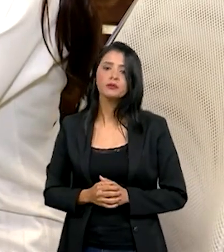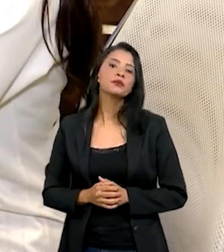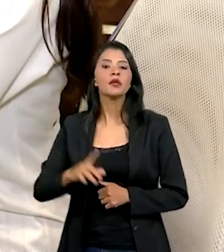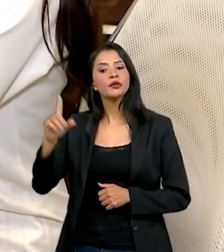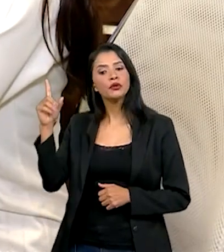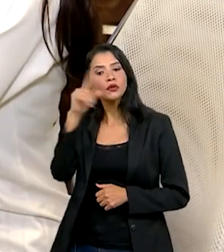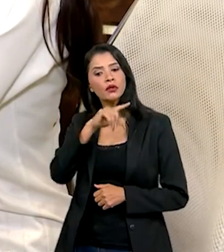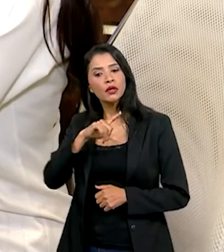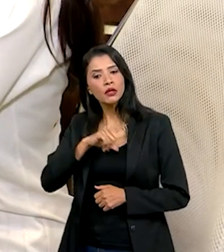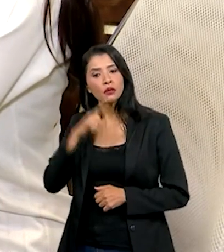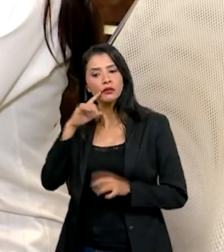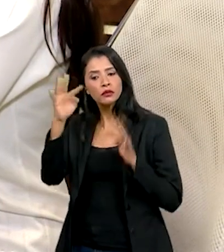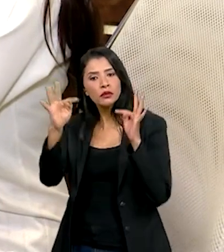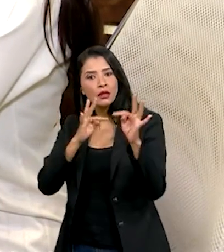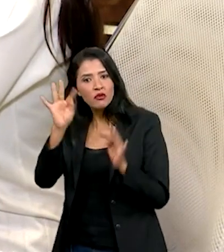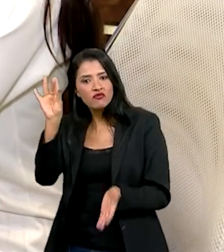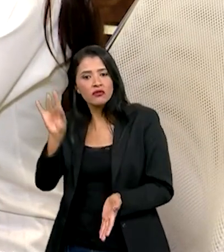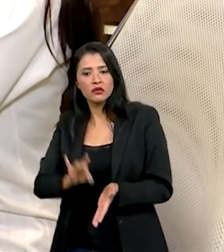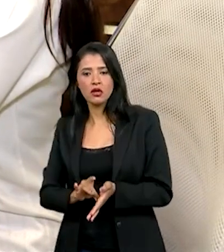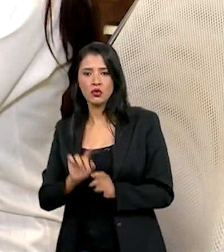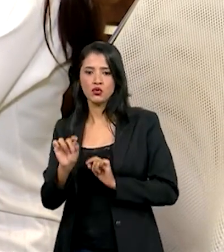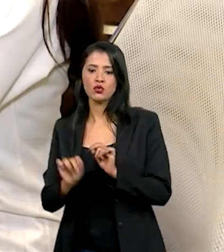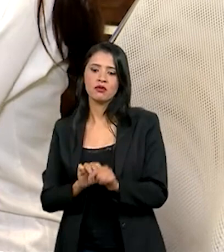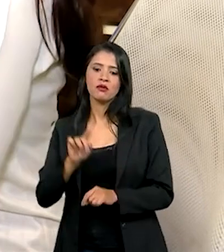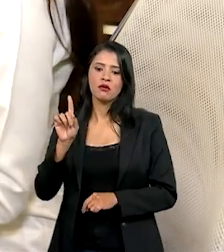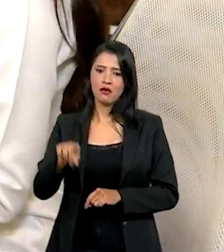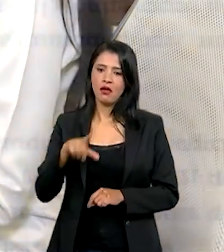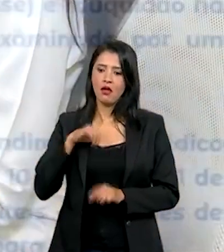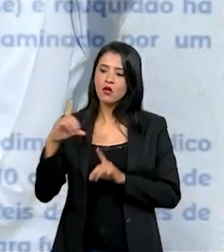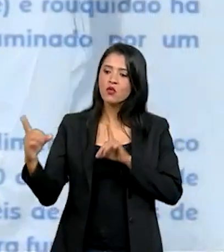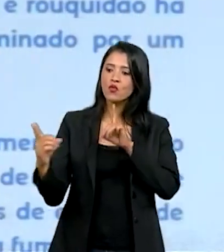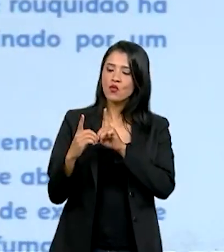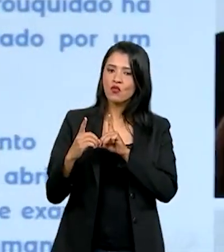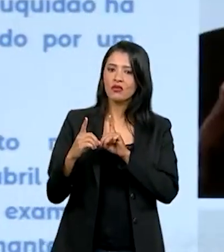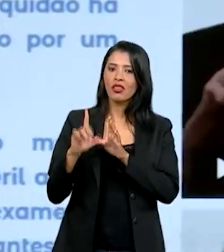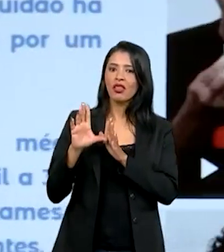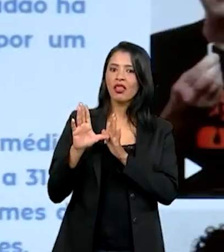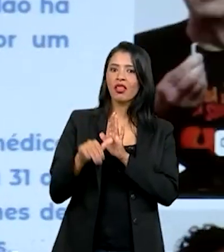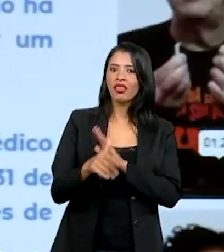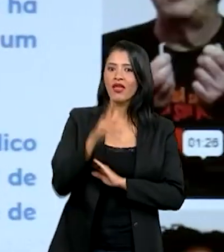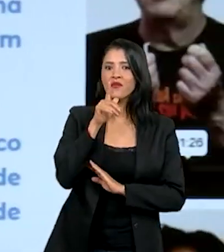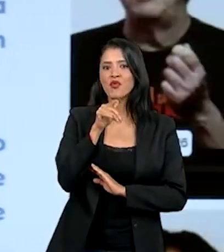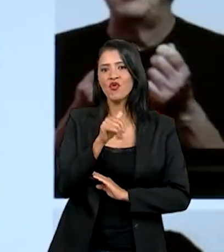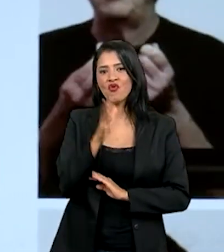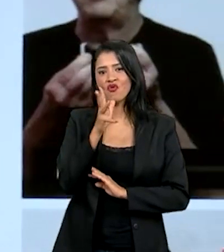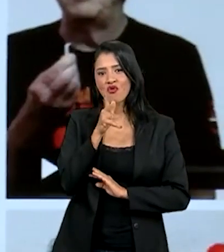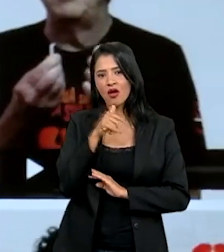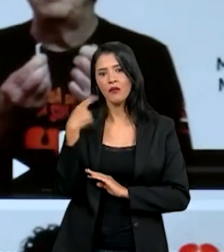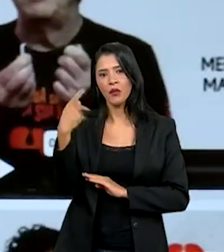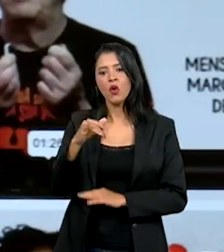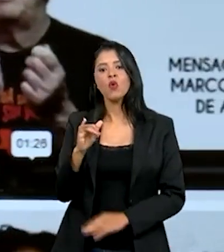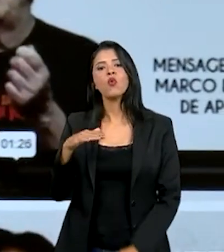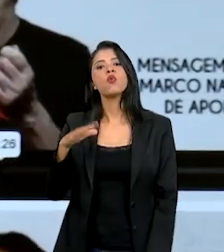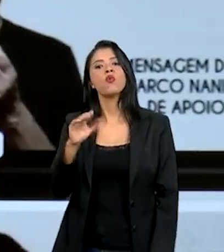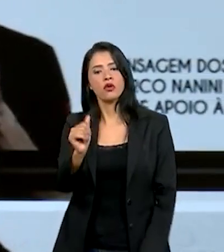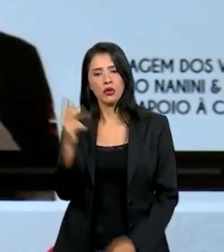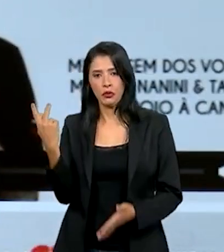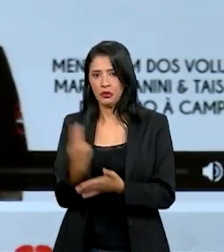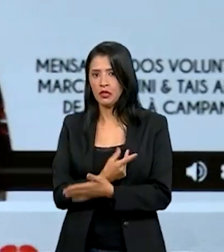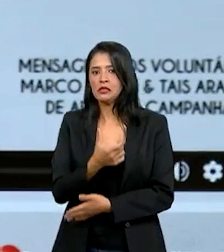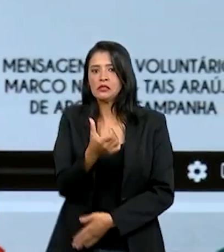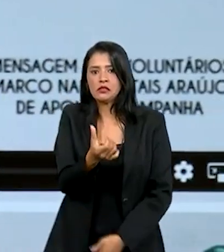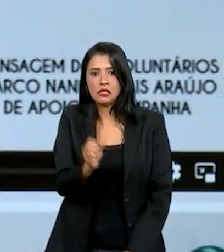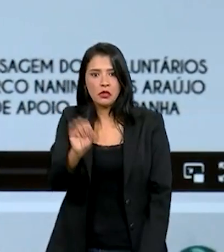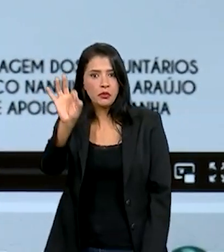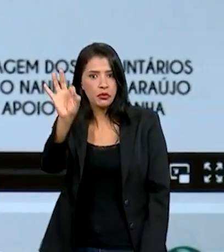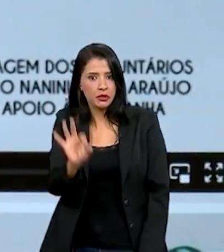dificuldades para um tratamento efetivo é justamente o diagnóstico tardio, que segundo o Inca, ocorre em 60%